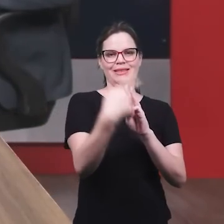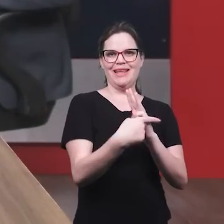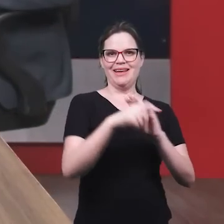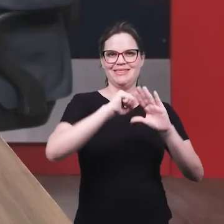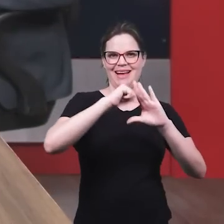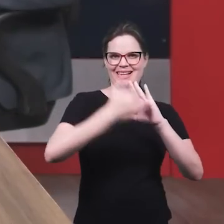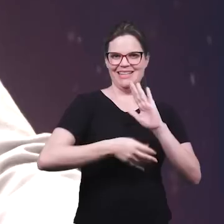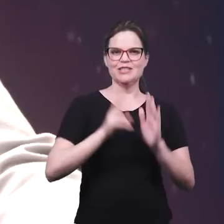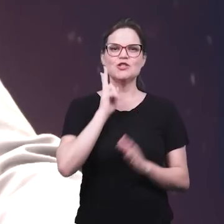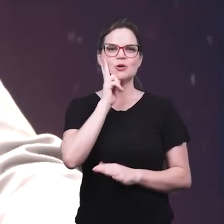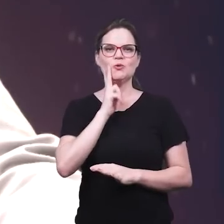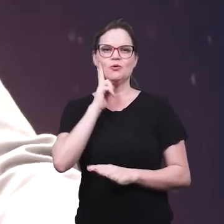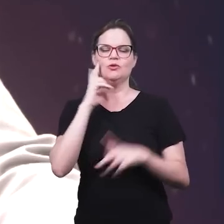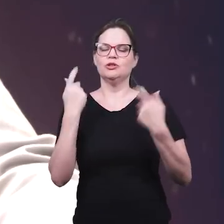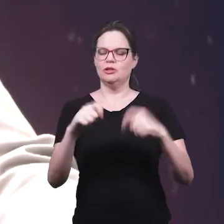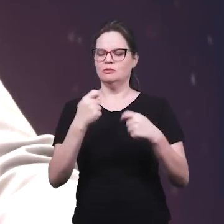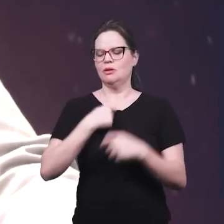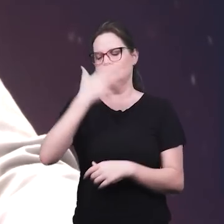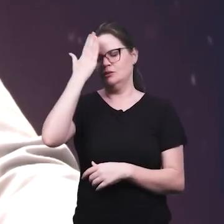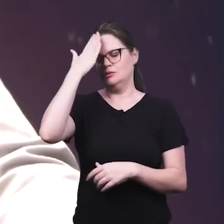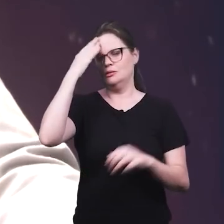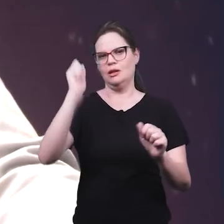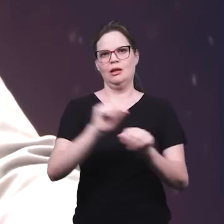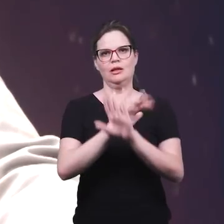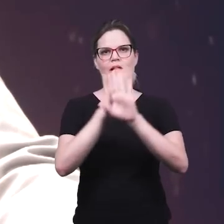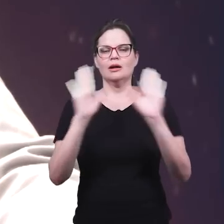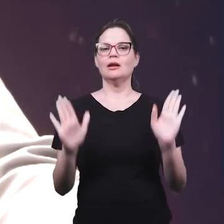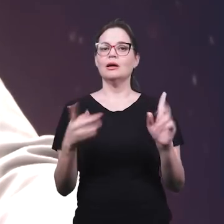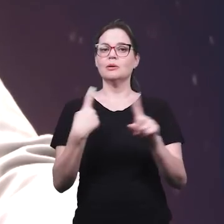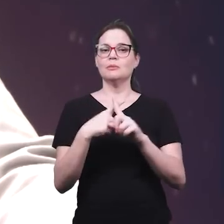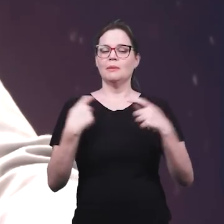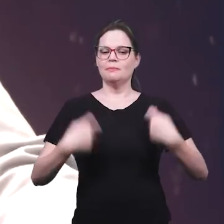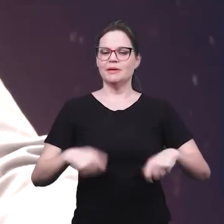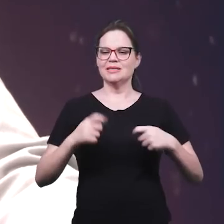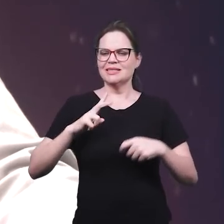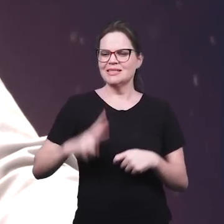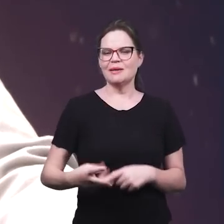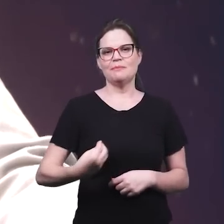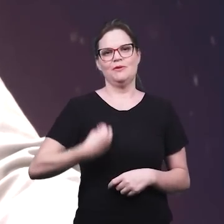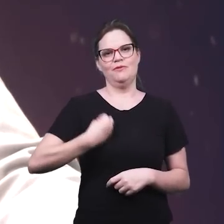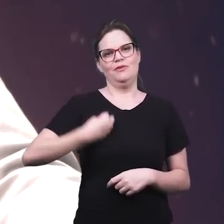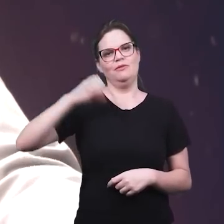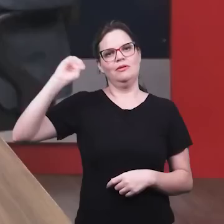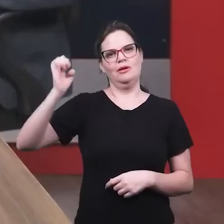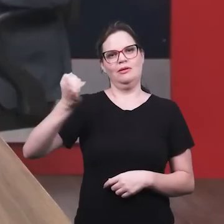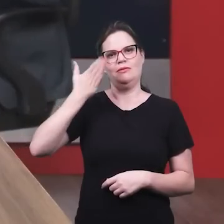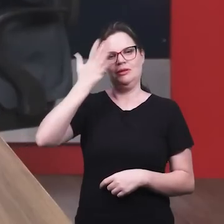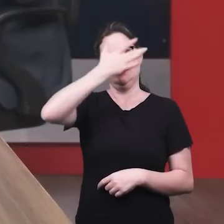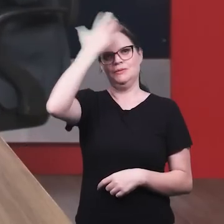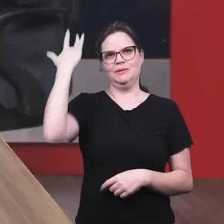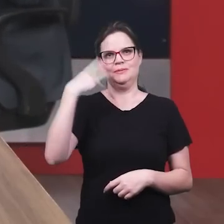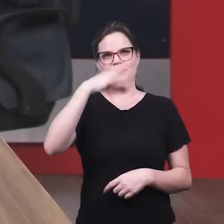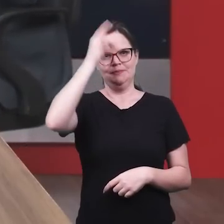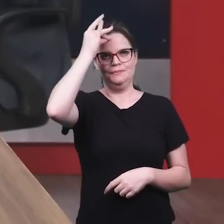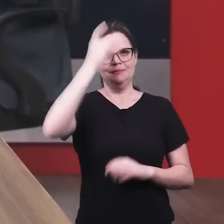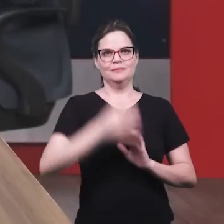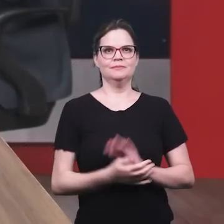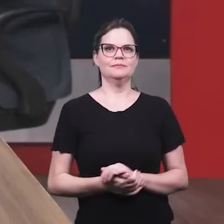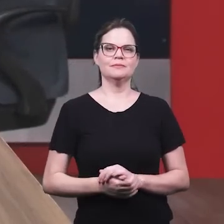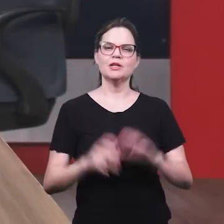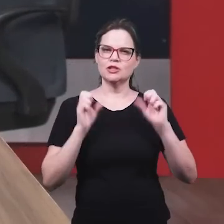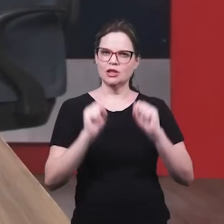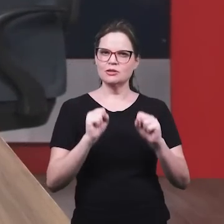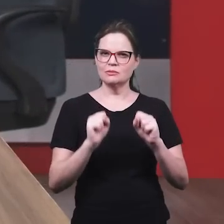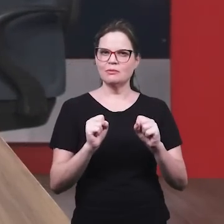parte profética, ela tem que ficar na nossa vida, porque nós precisamos viver sempre a revelação do Espírito. Nós podemos dizer, professor Tiago, que o mestre Sala,